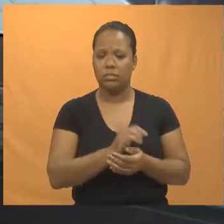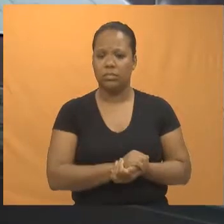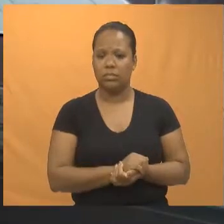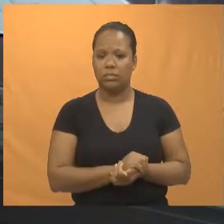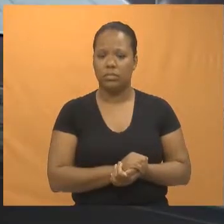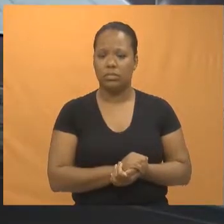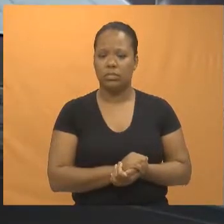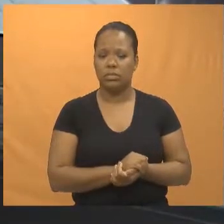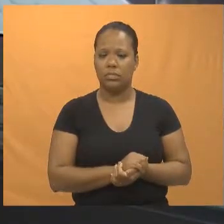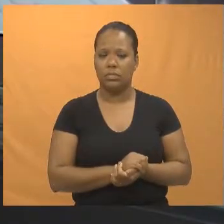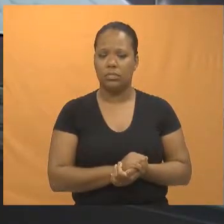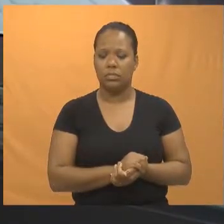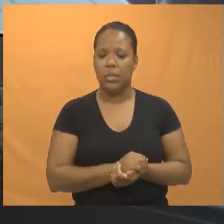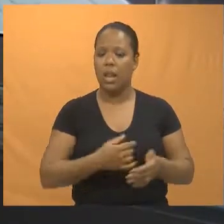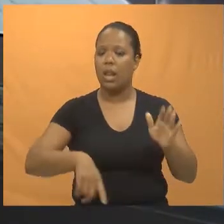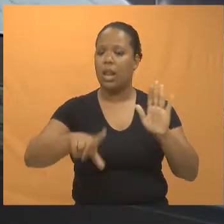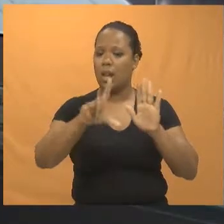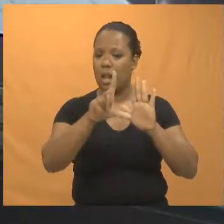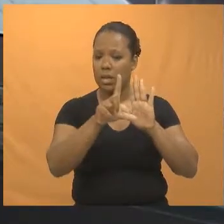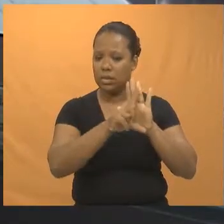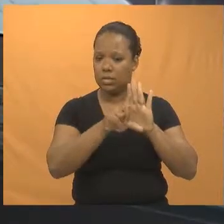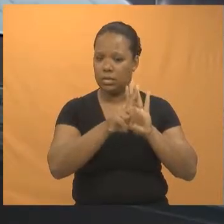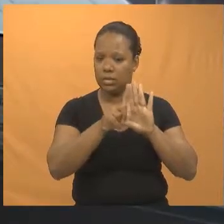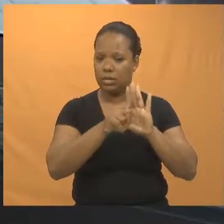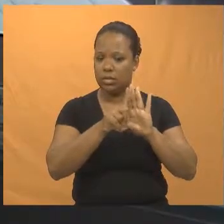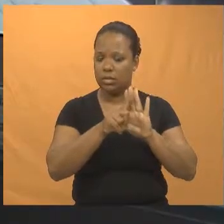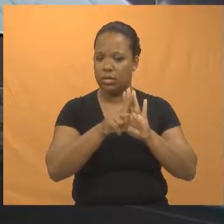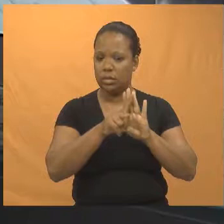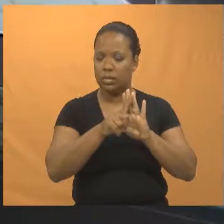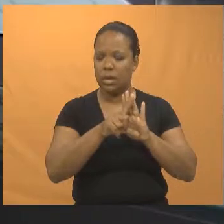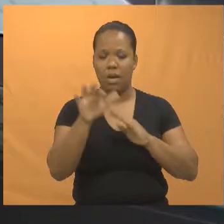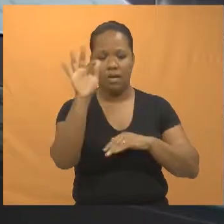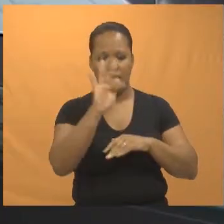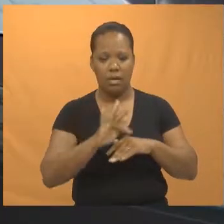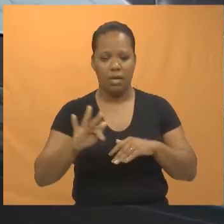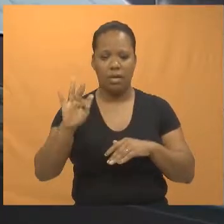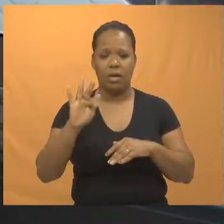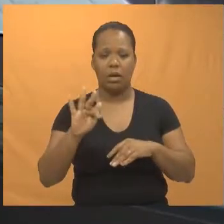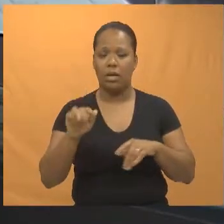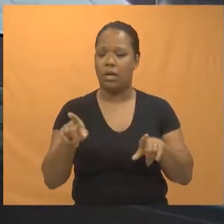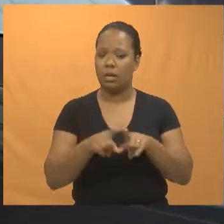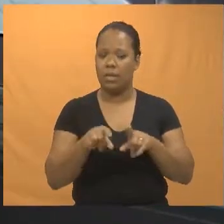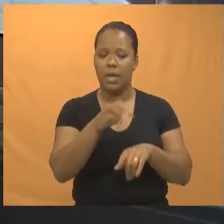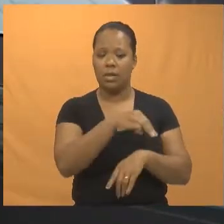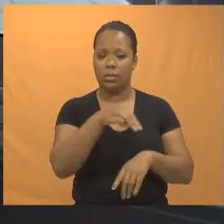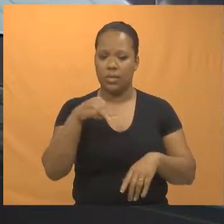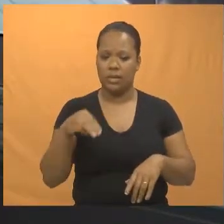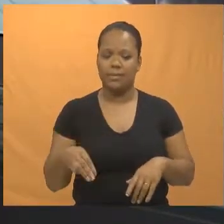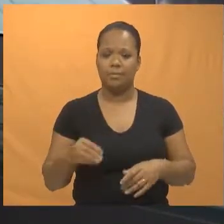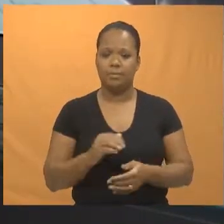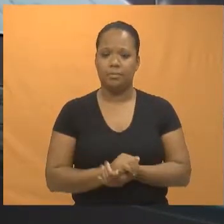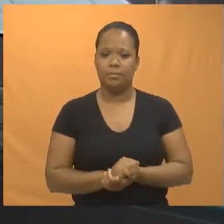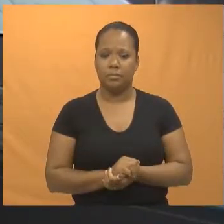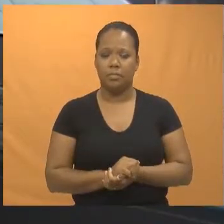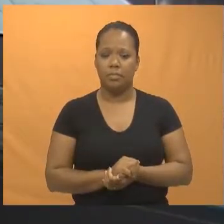que dentro das medidas legais, dentro da legislação vigente federal e até do próprio município,